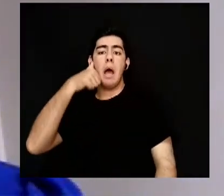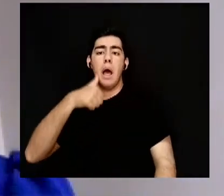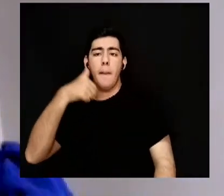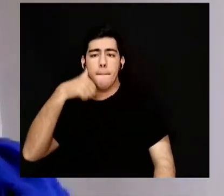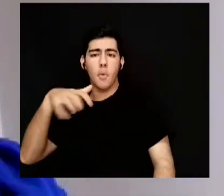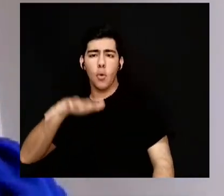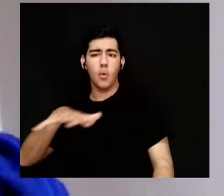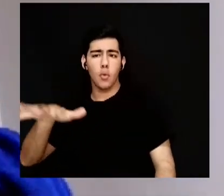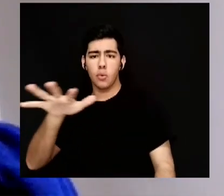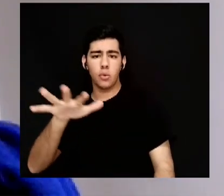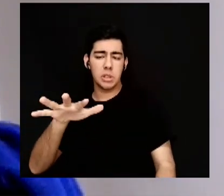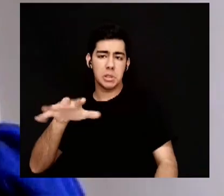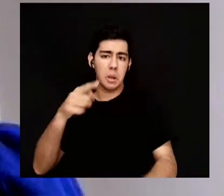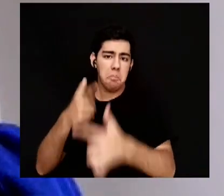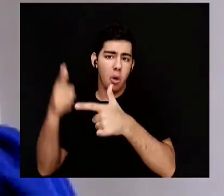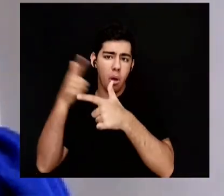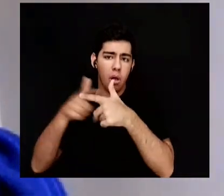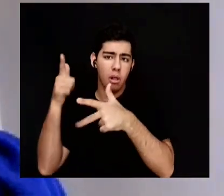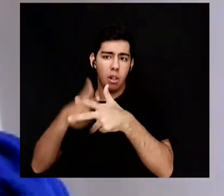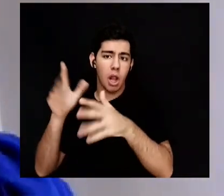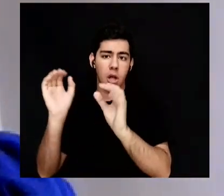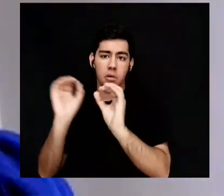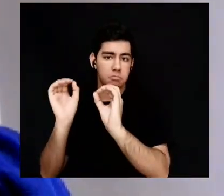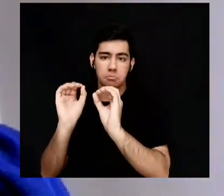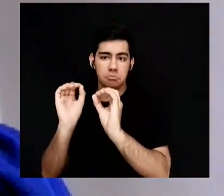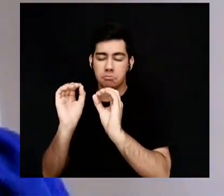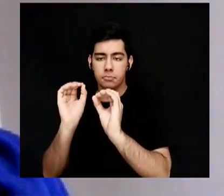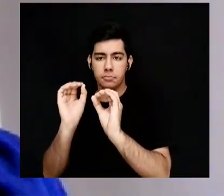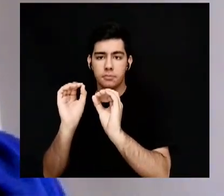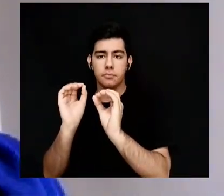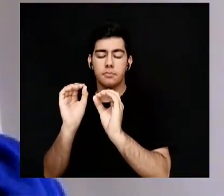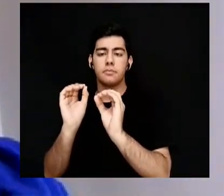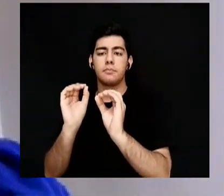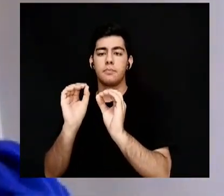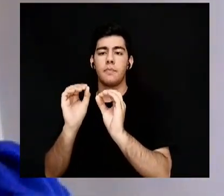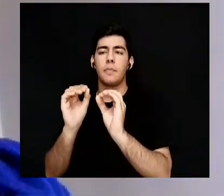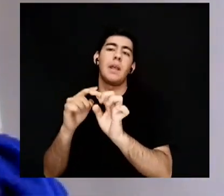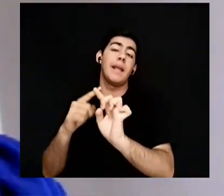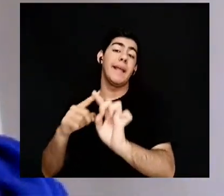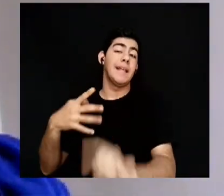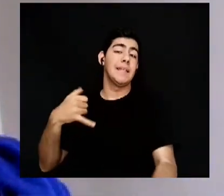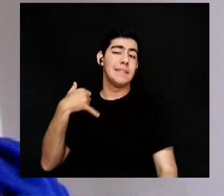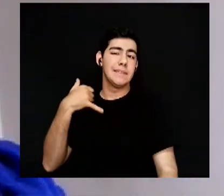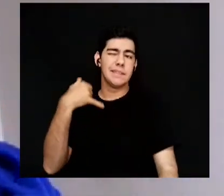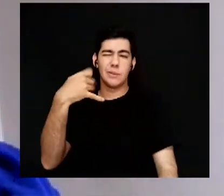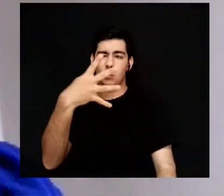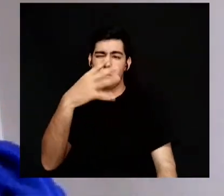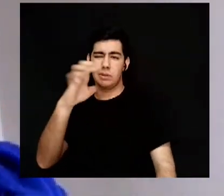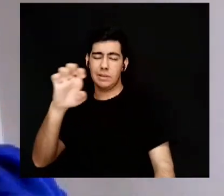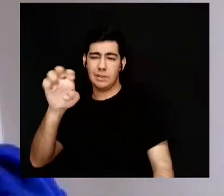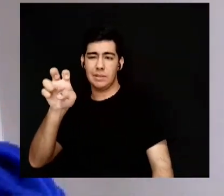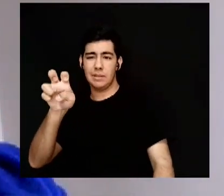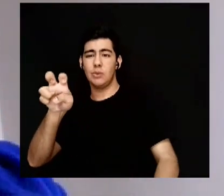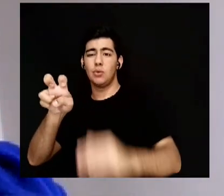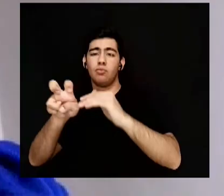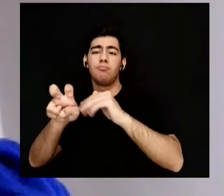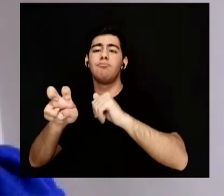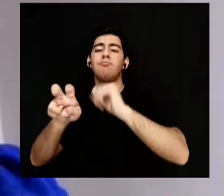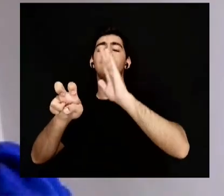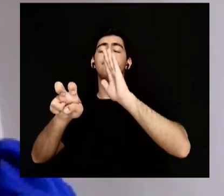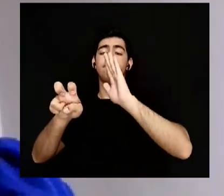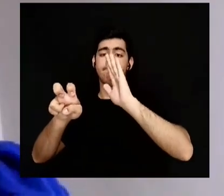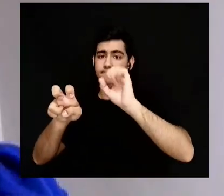metabólica, tá? Mas depois dos 45, sem sombra de dúvidas. Então quer dizer que eu posso engordar